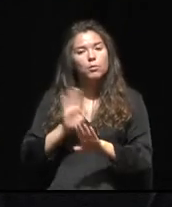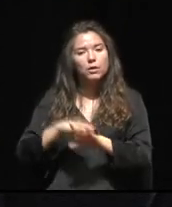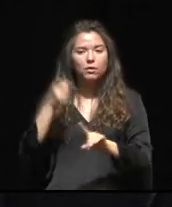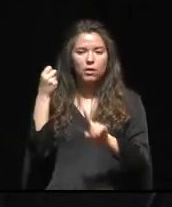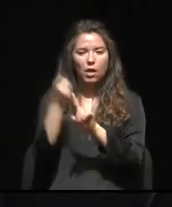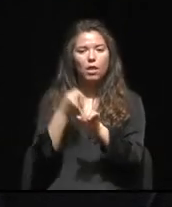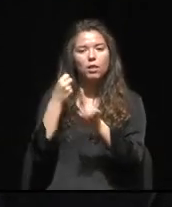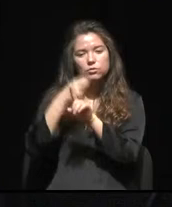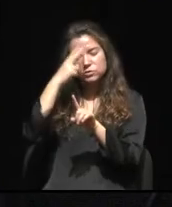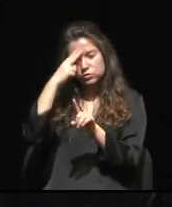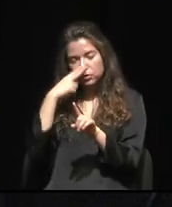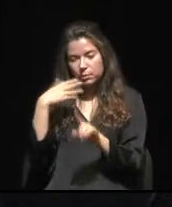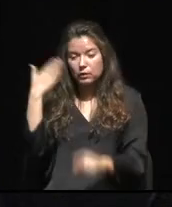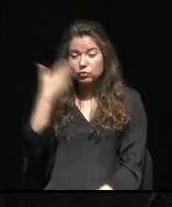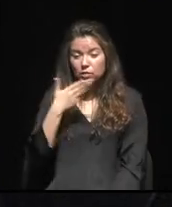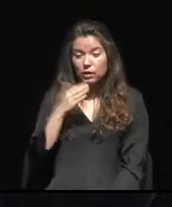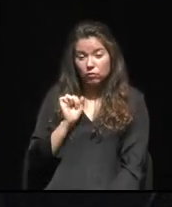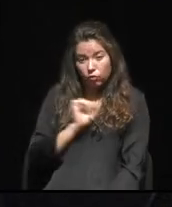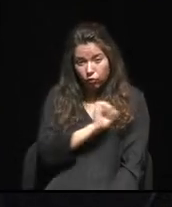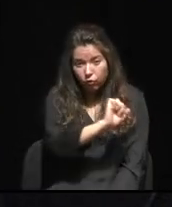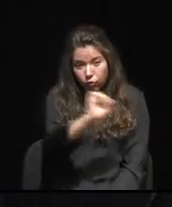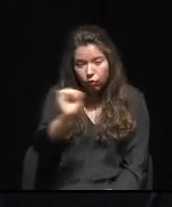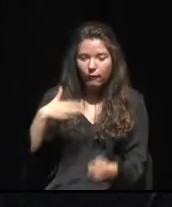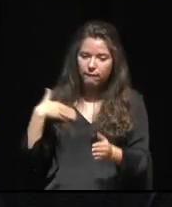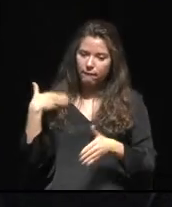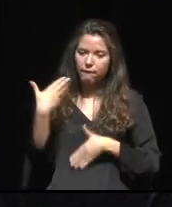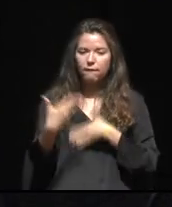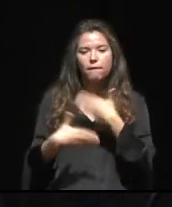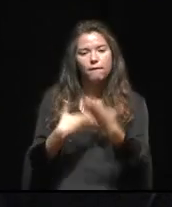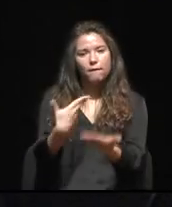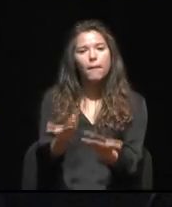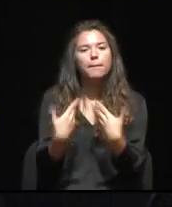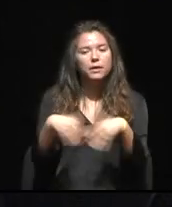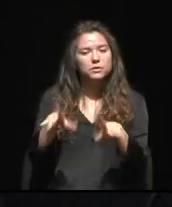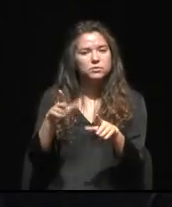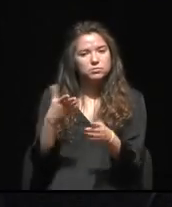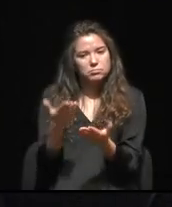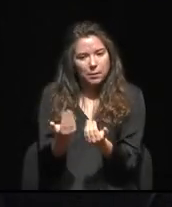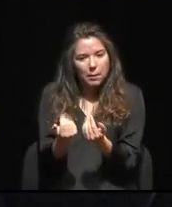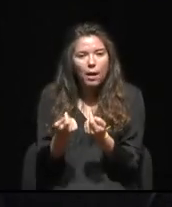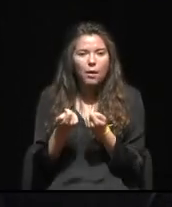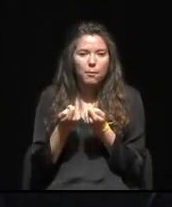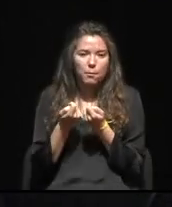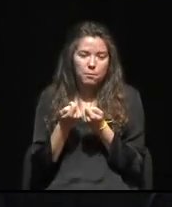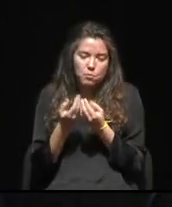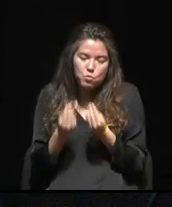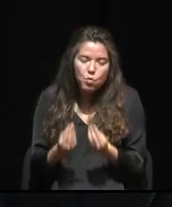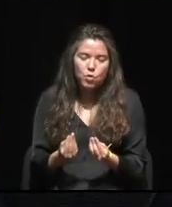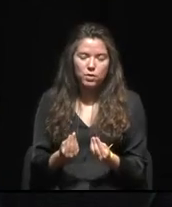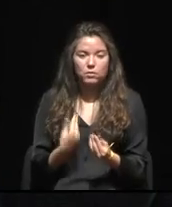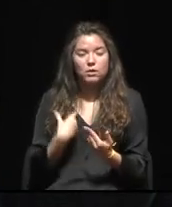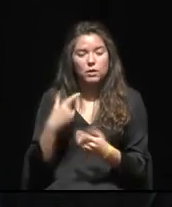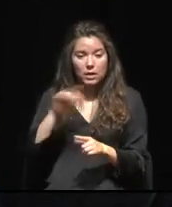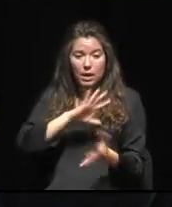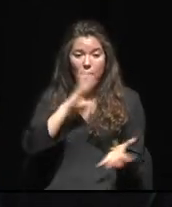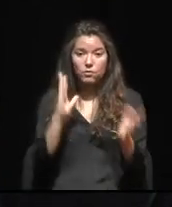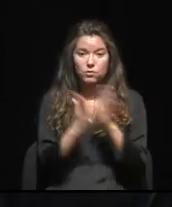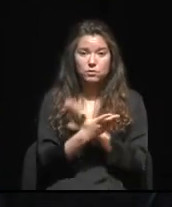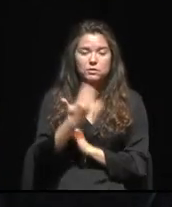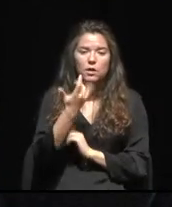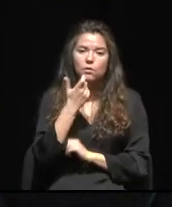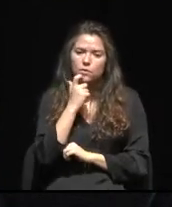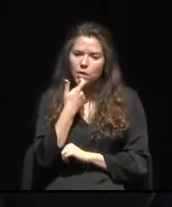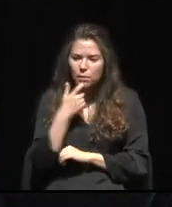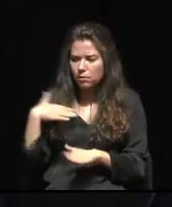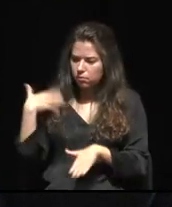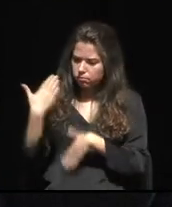histórica das mulheres pelos seus direitos com avanços extraordinários mas também com muito ainda por fazer no nosso país a revolução de Abril trouxe